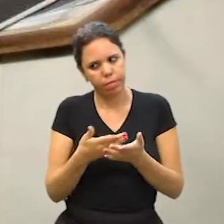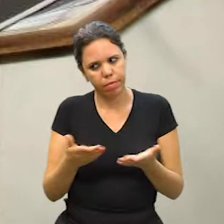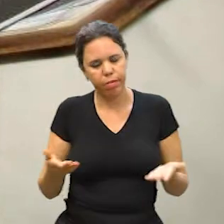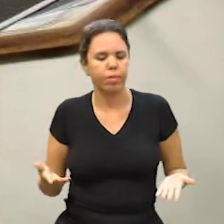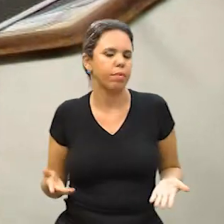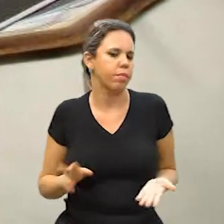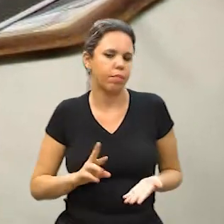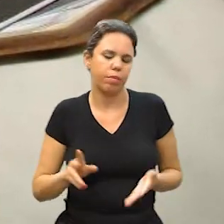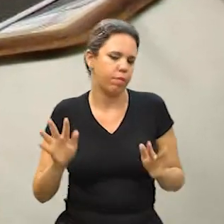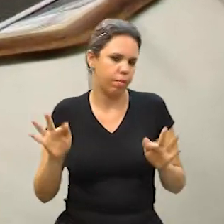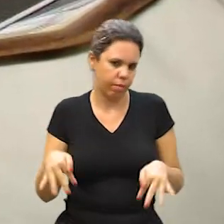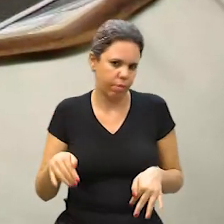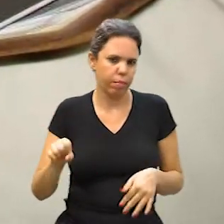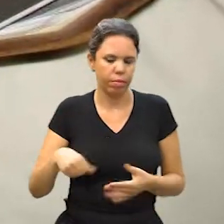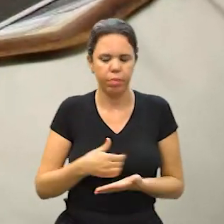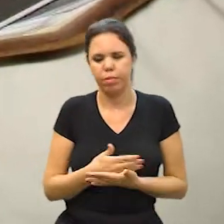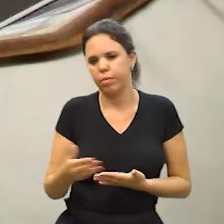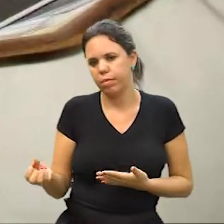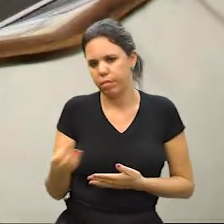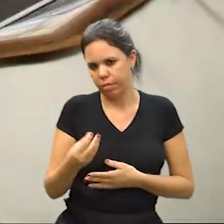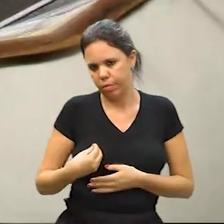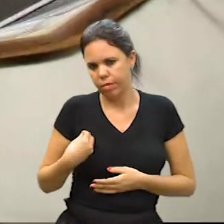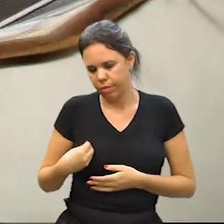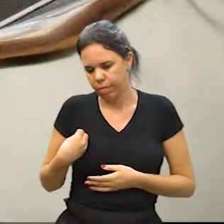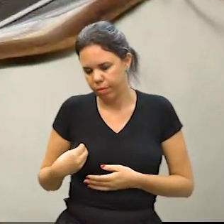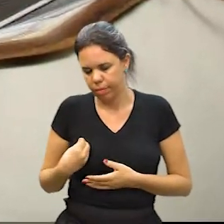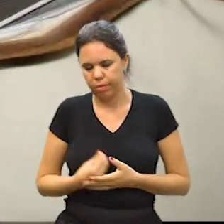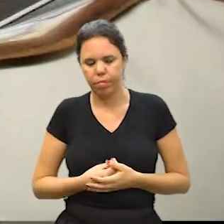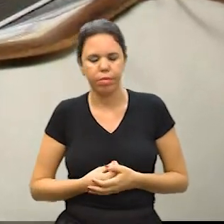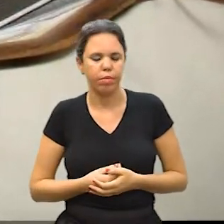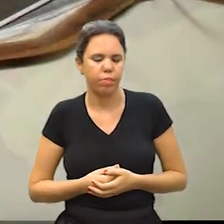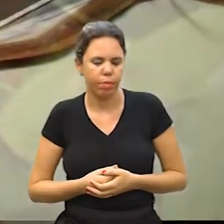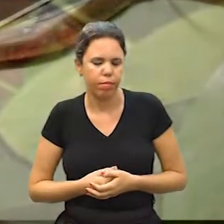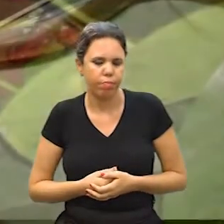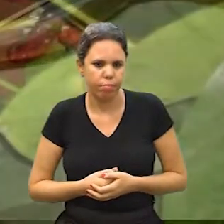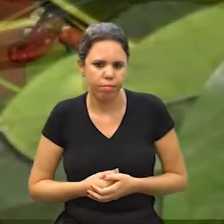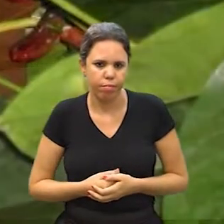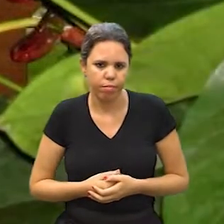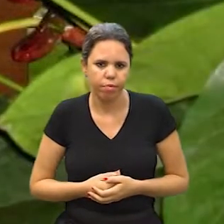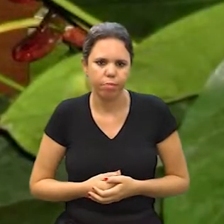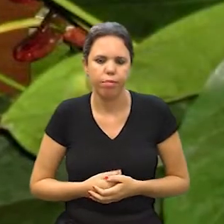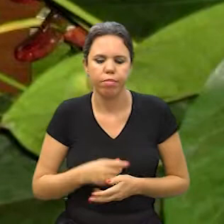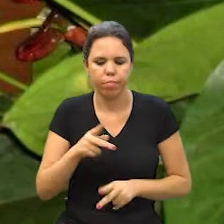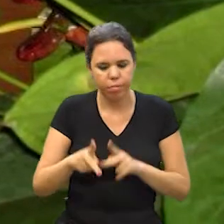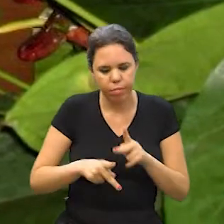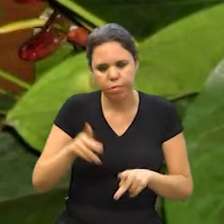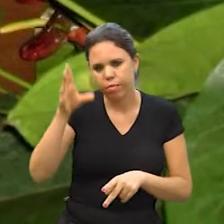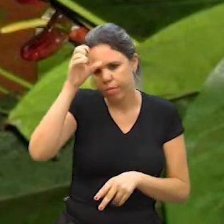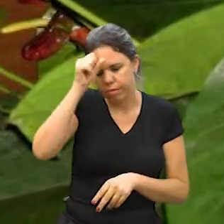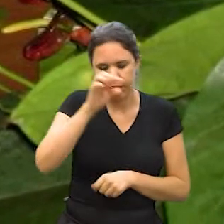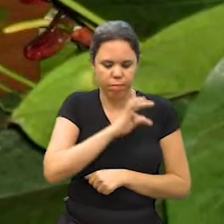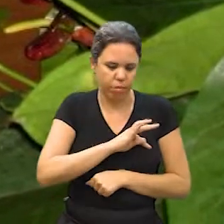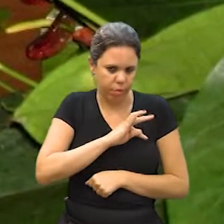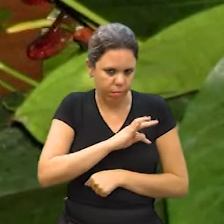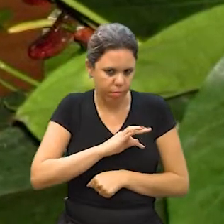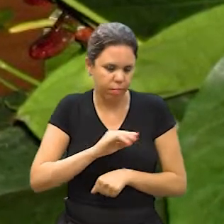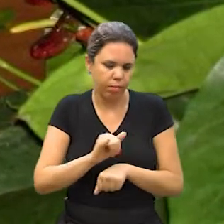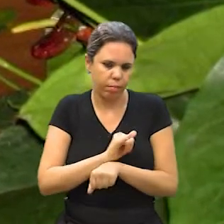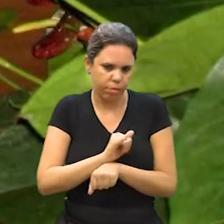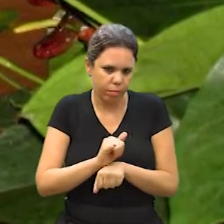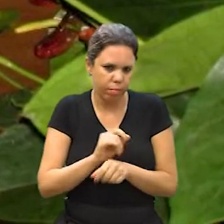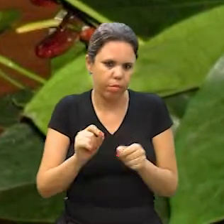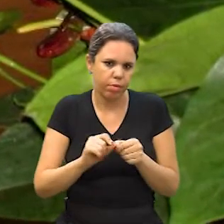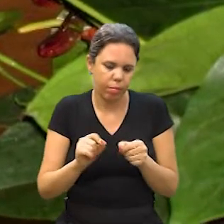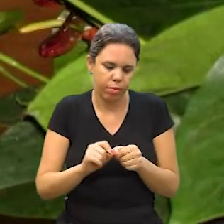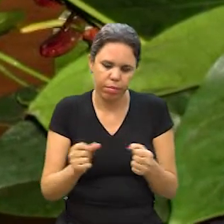pessoas que não é o fim, mas o começo de uma nova vida, de uma nova etapa, né? Que elas vão aprender técnicas, elas vão